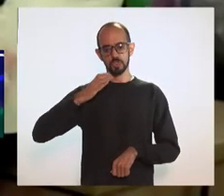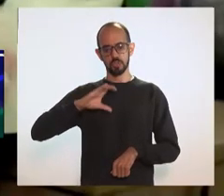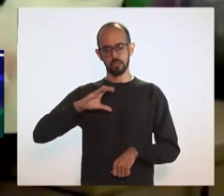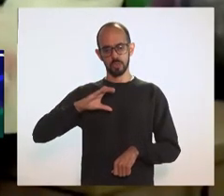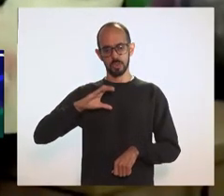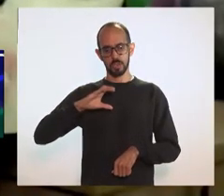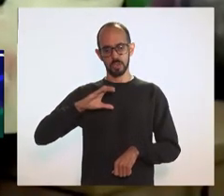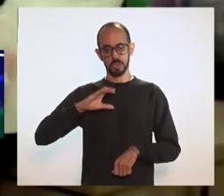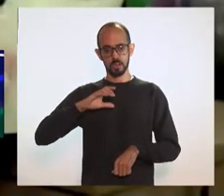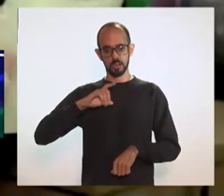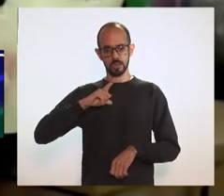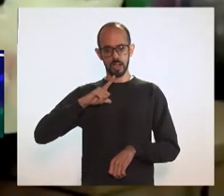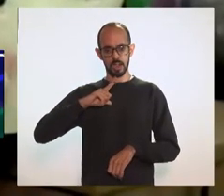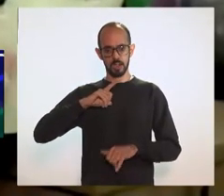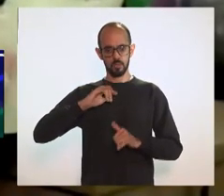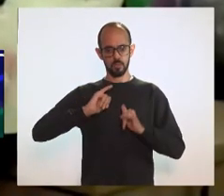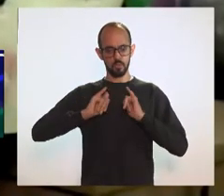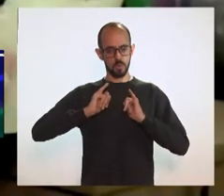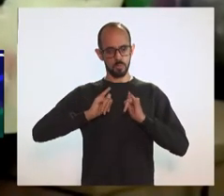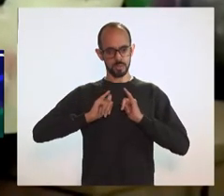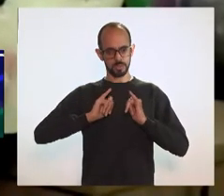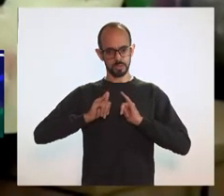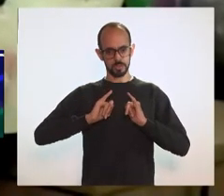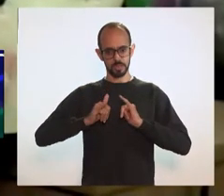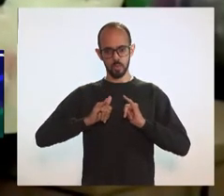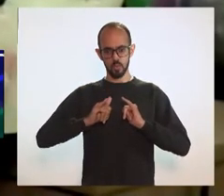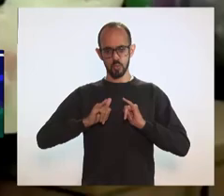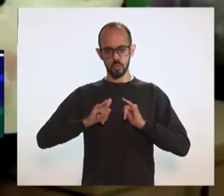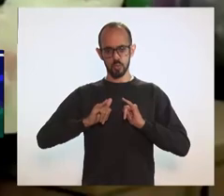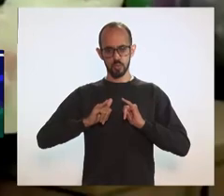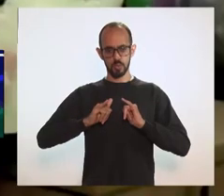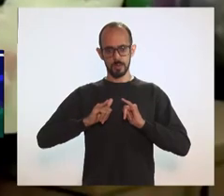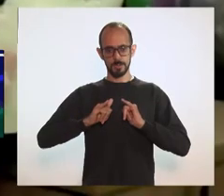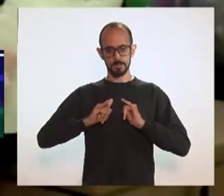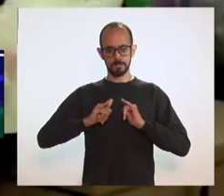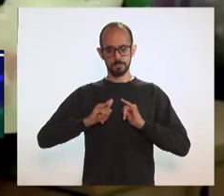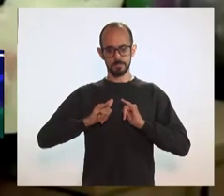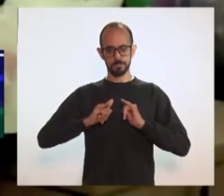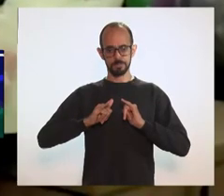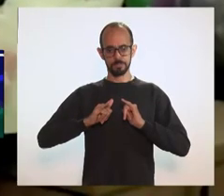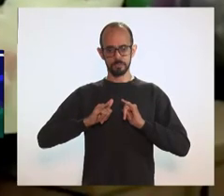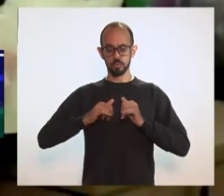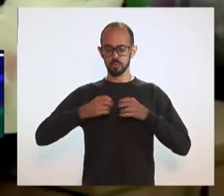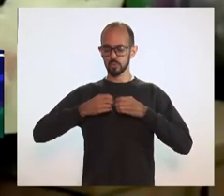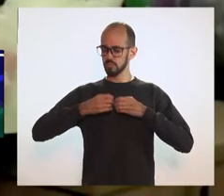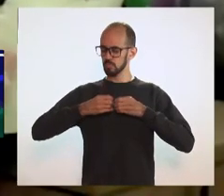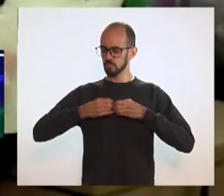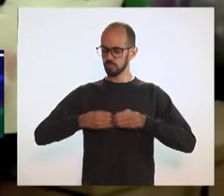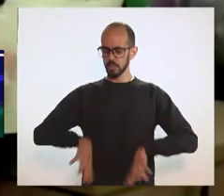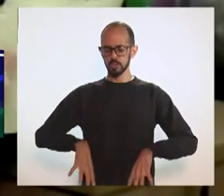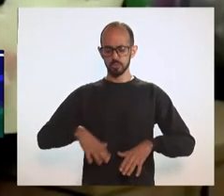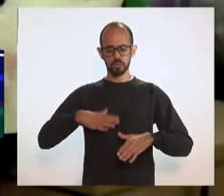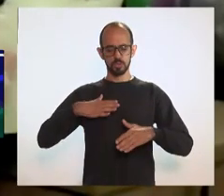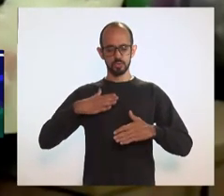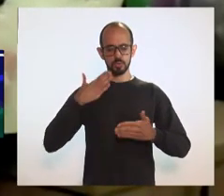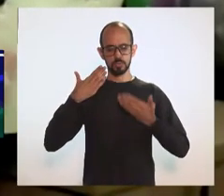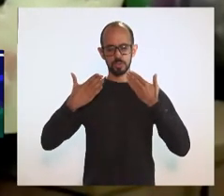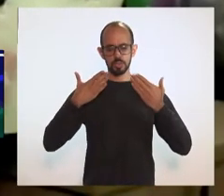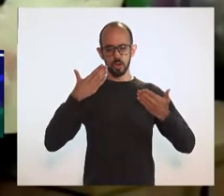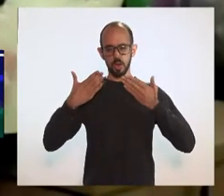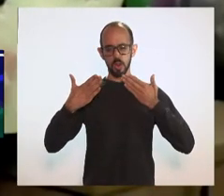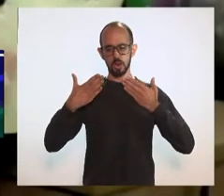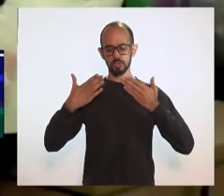dados, contra os dados, ninguém pode contestar, né? Dos danos psicológicos e dos danos que essas